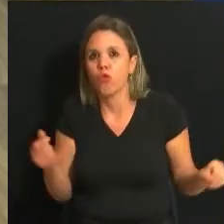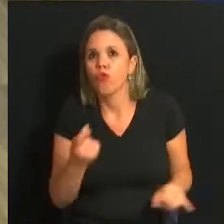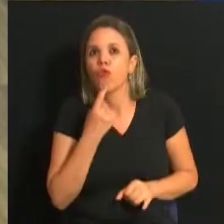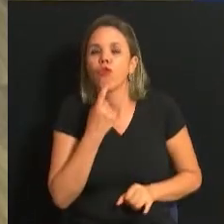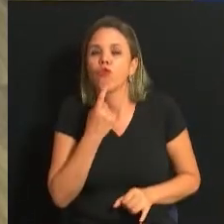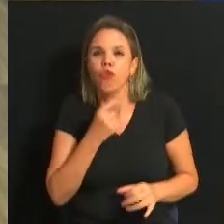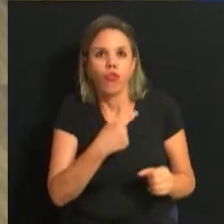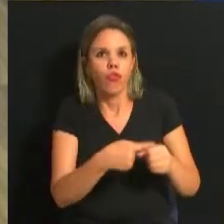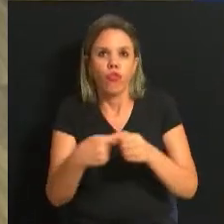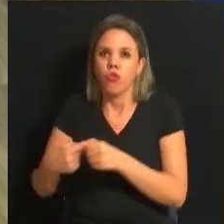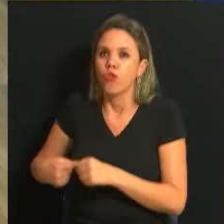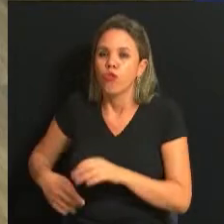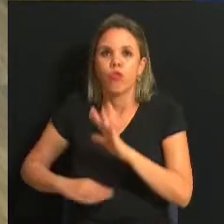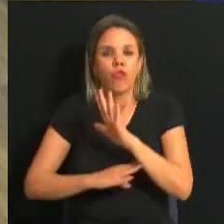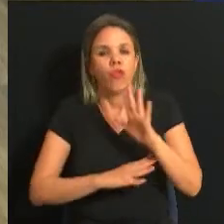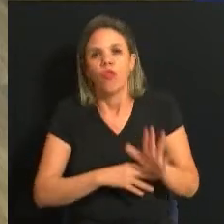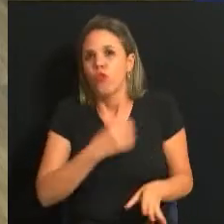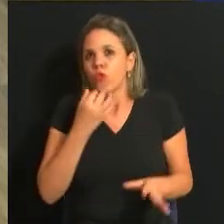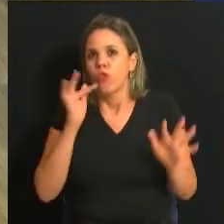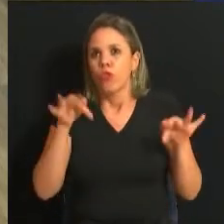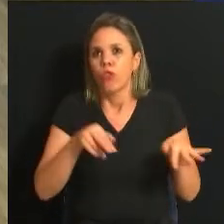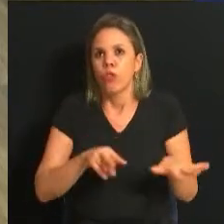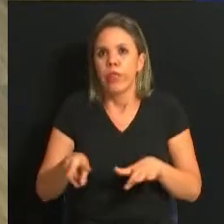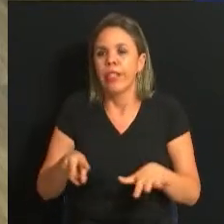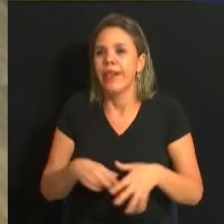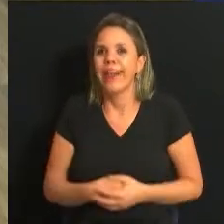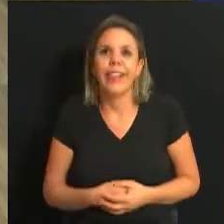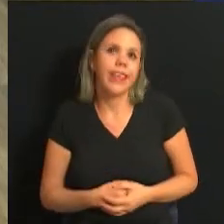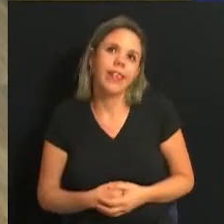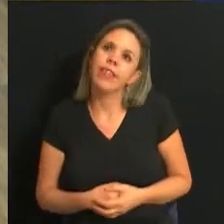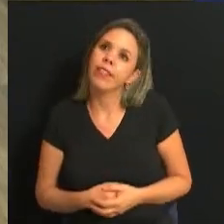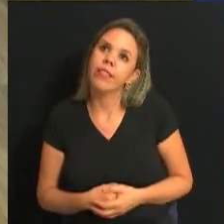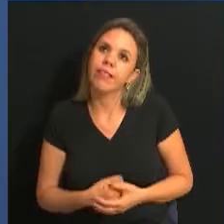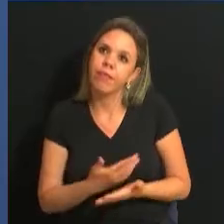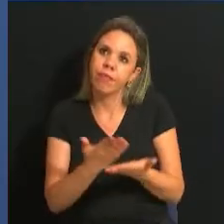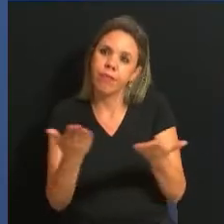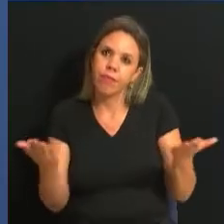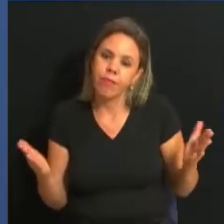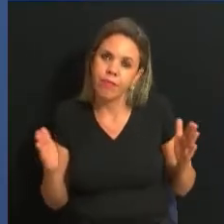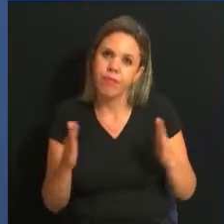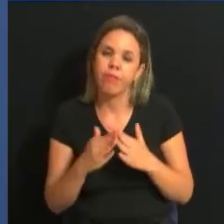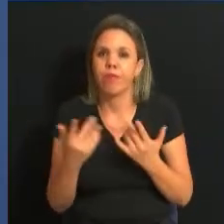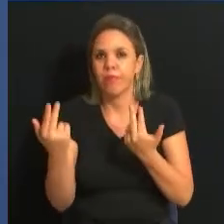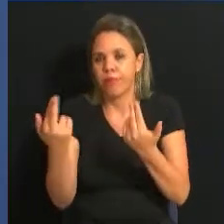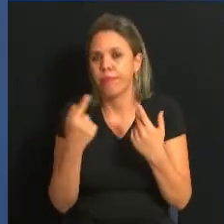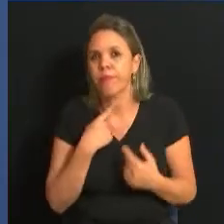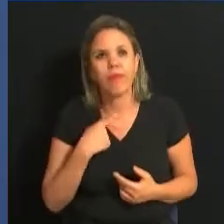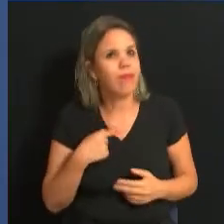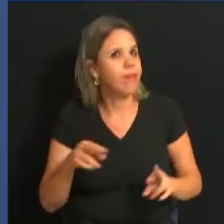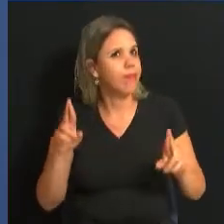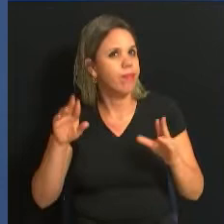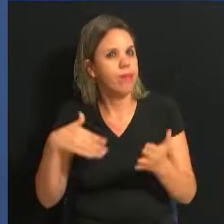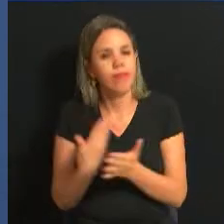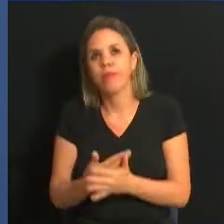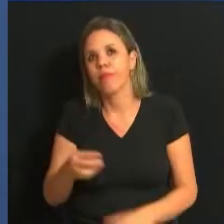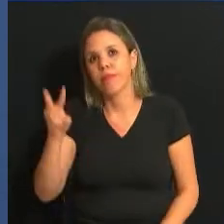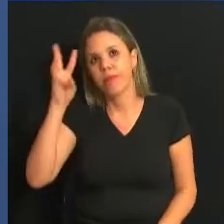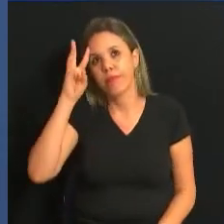do Legislativo e um ótimo fim de semana. Um ótimo fim de semana para você também, para você de casa, até terça-feira, mas